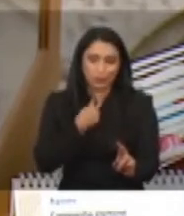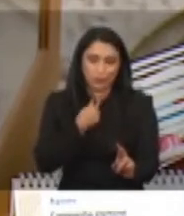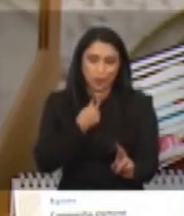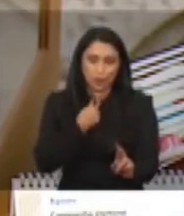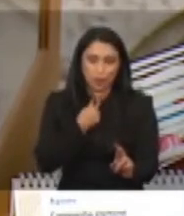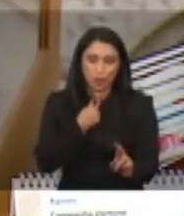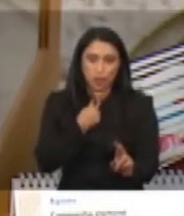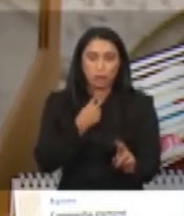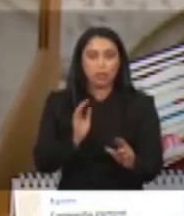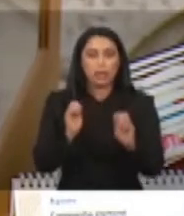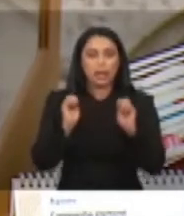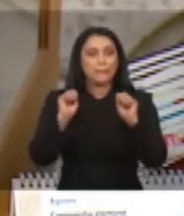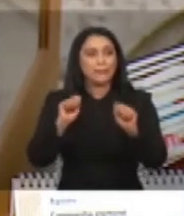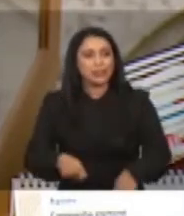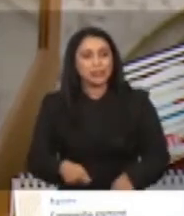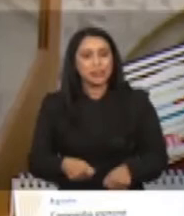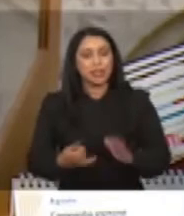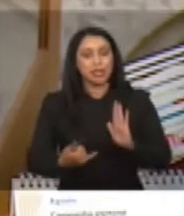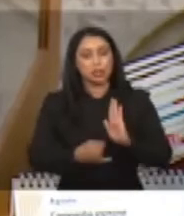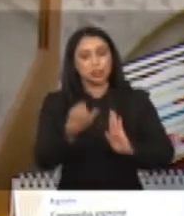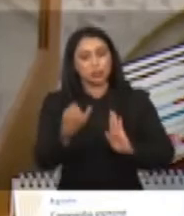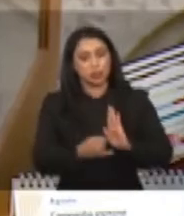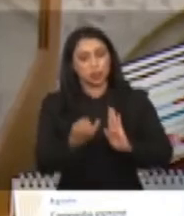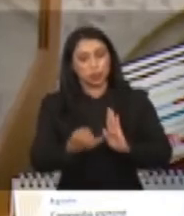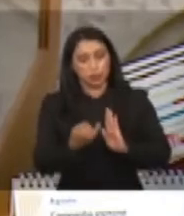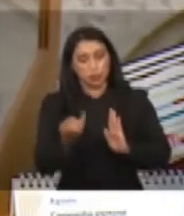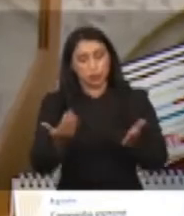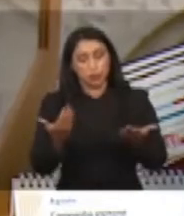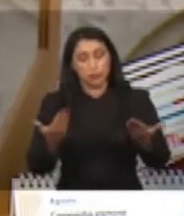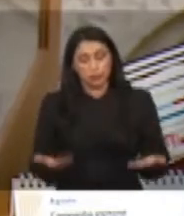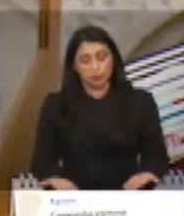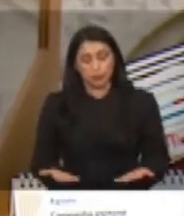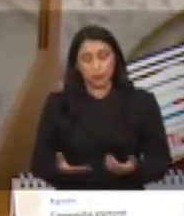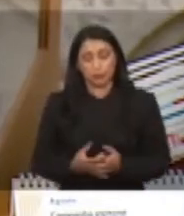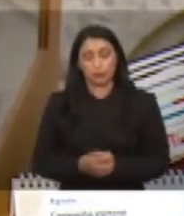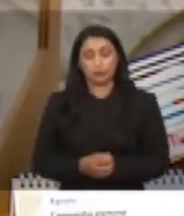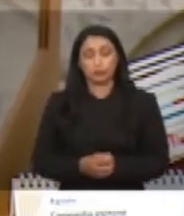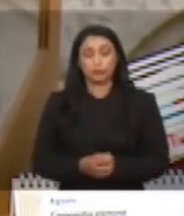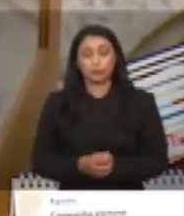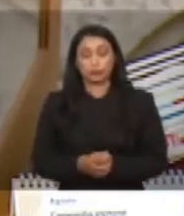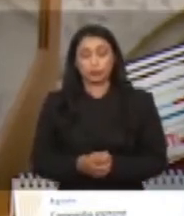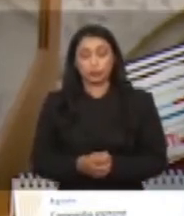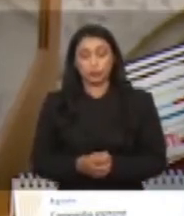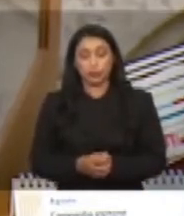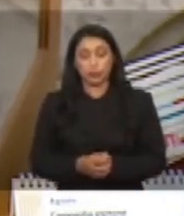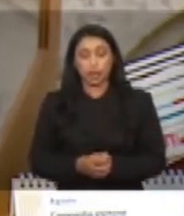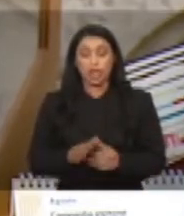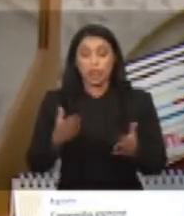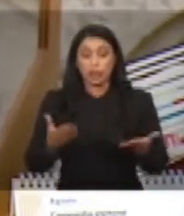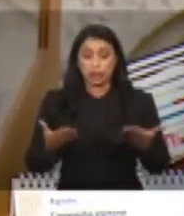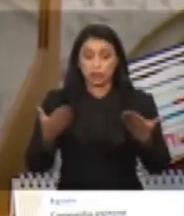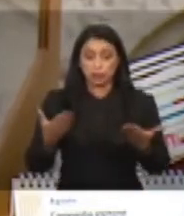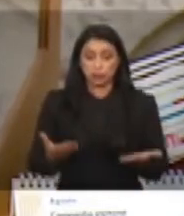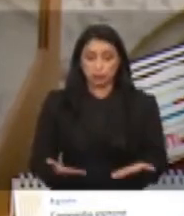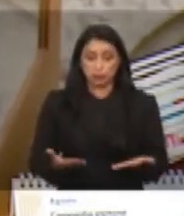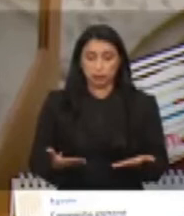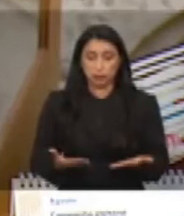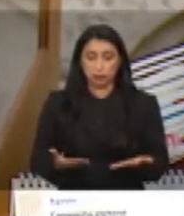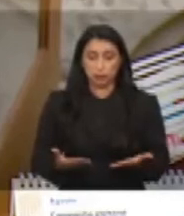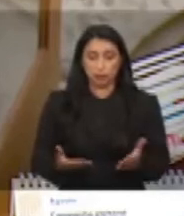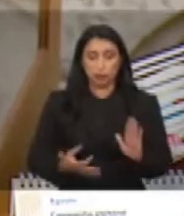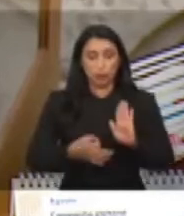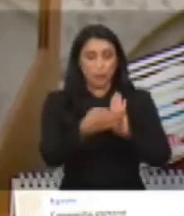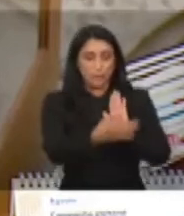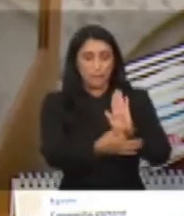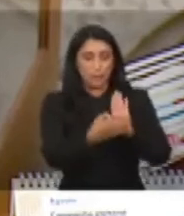estabelecida mediante a capacidade contributiva do sujeito passivo da exação. Dessa forma, manifestando-me em parecer